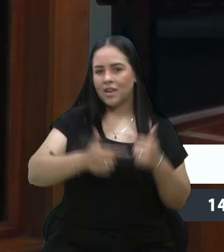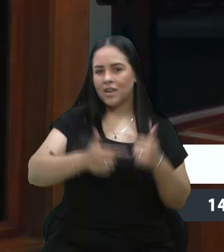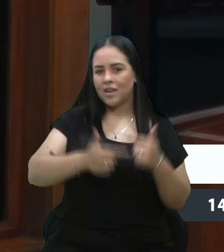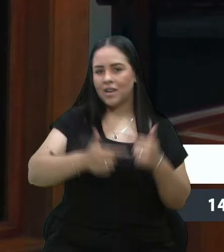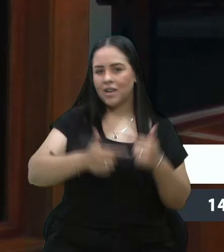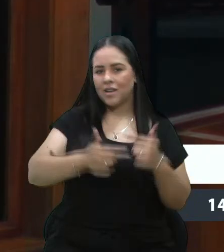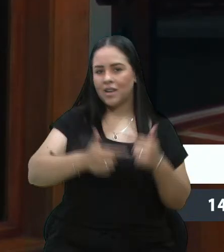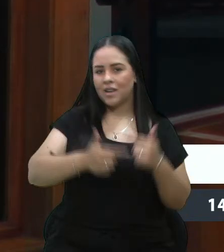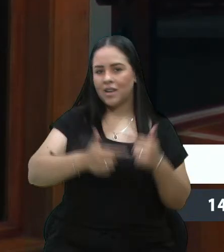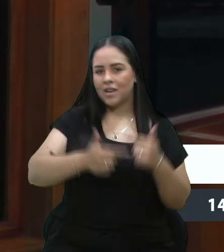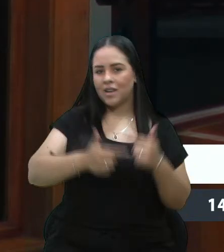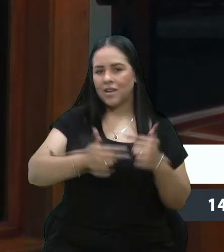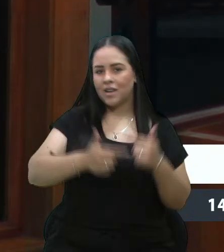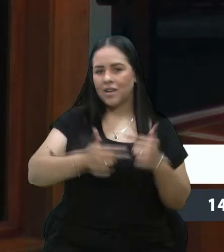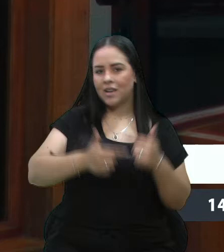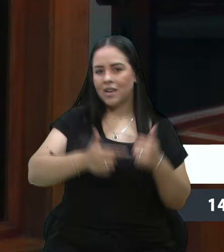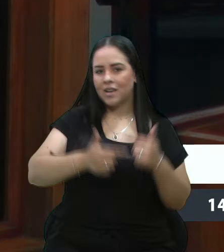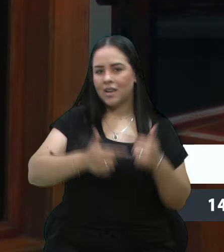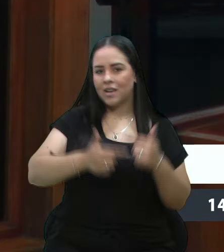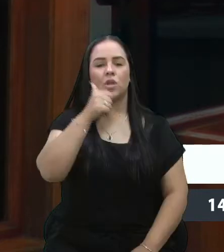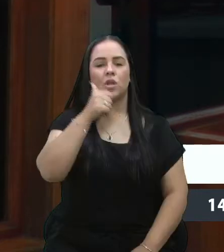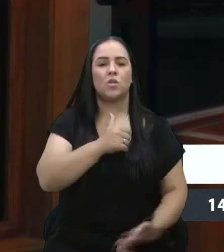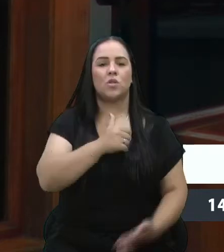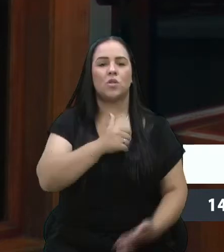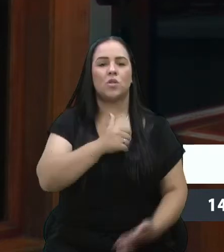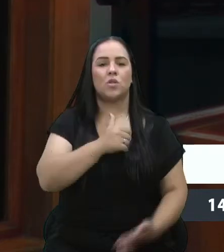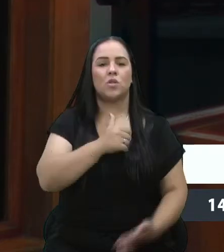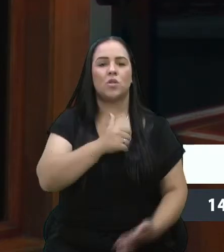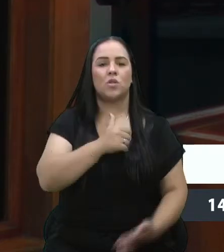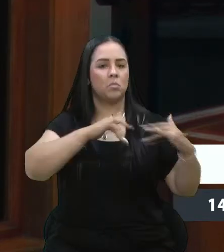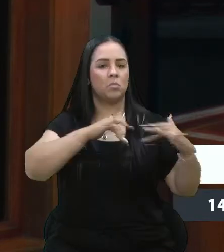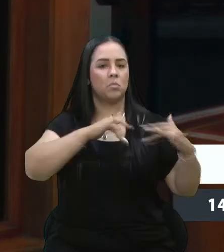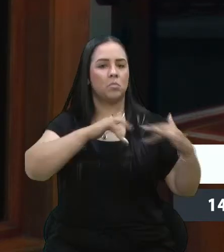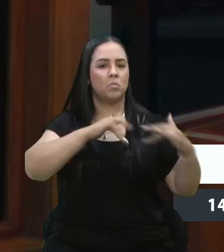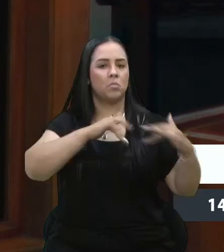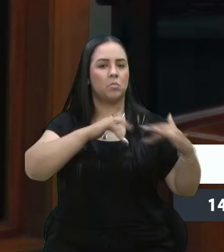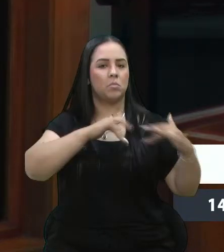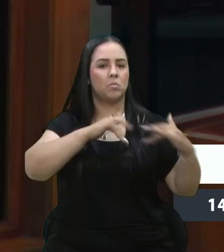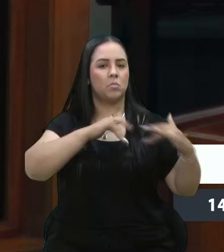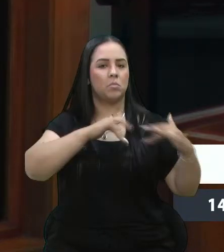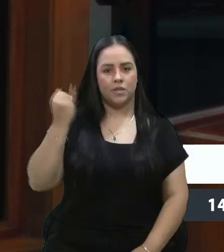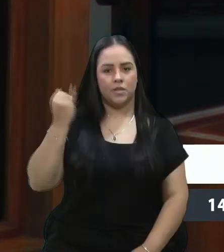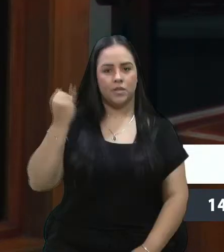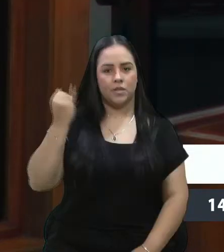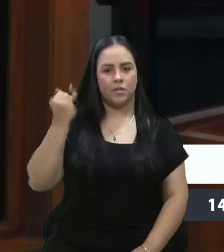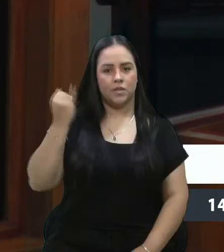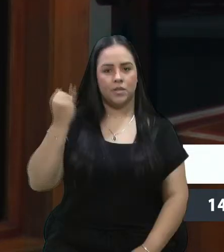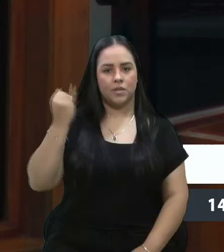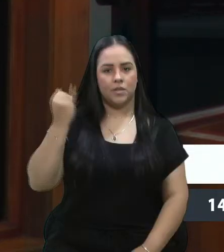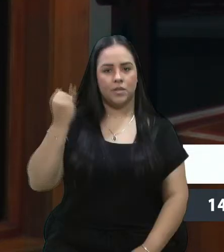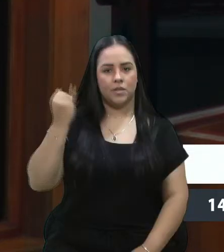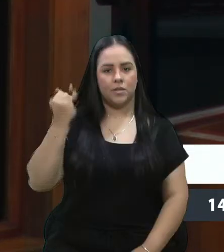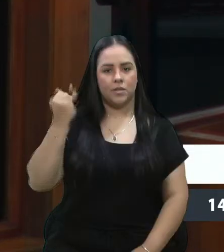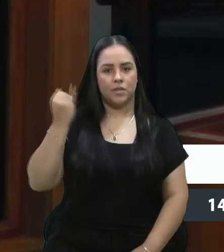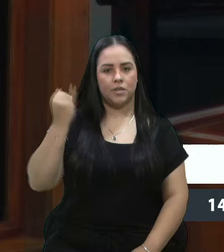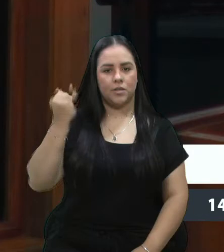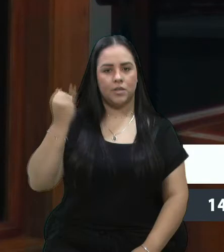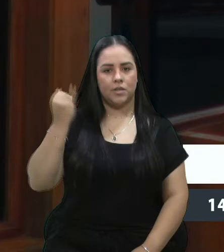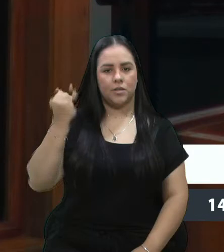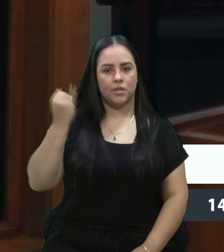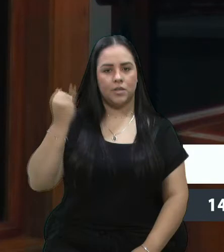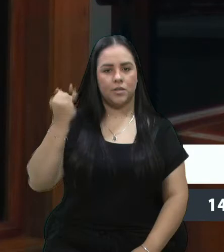complexas, e as mulheres iniciaram esses movimentos que foram de fundamental importância para mudar essa